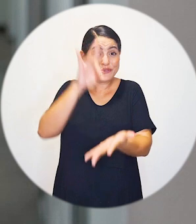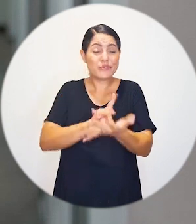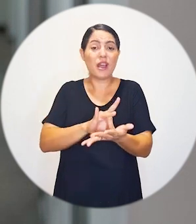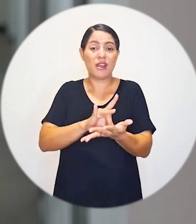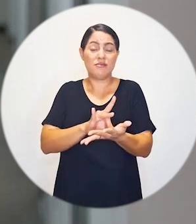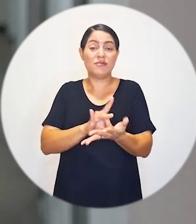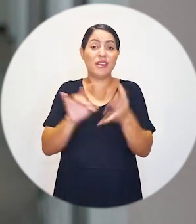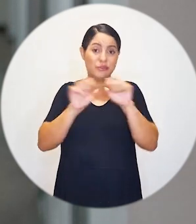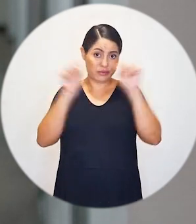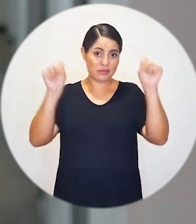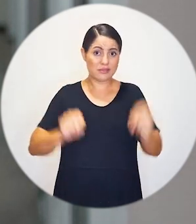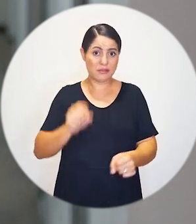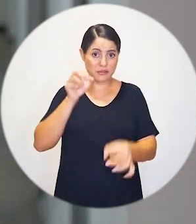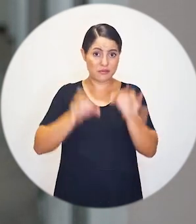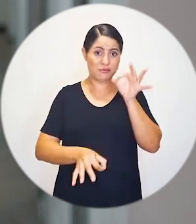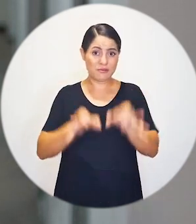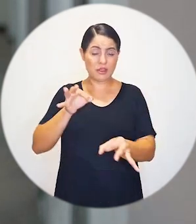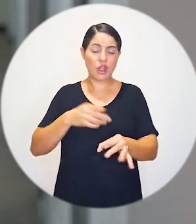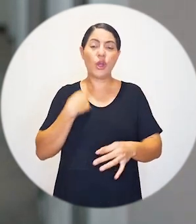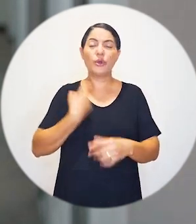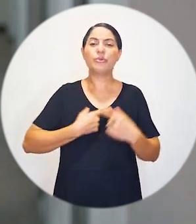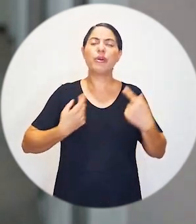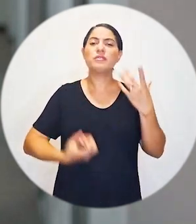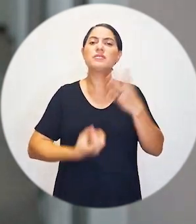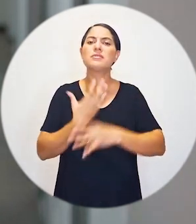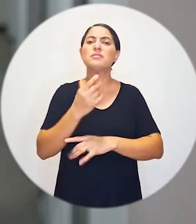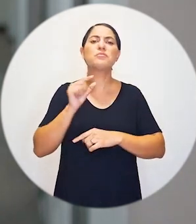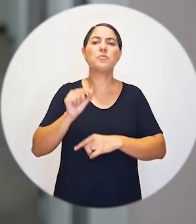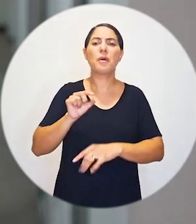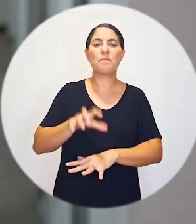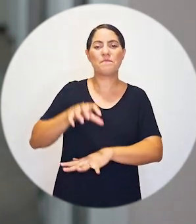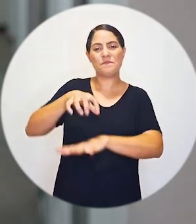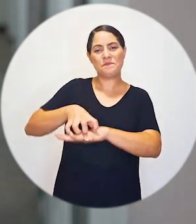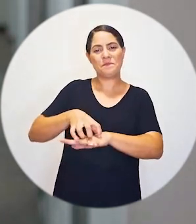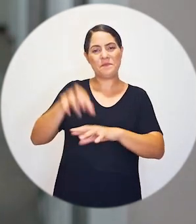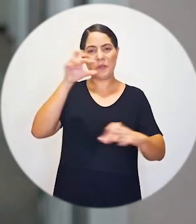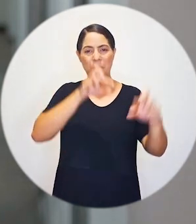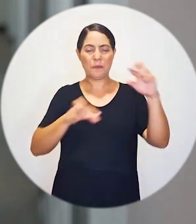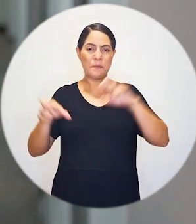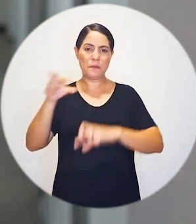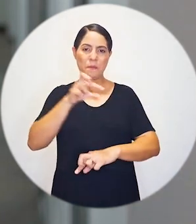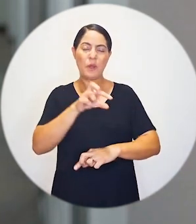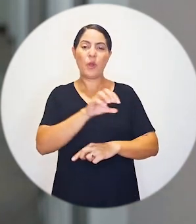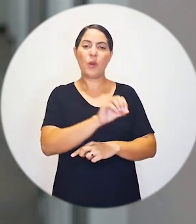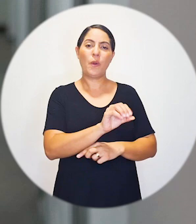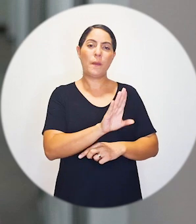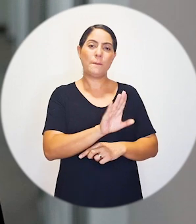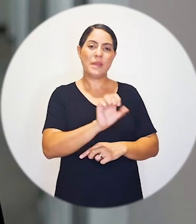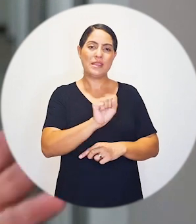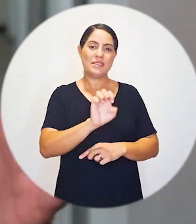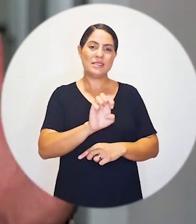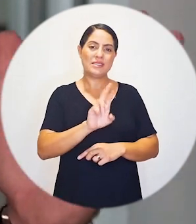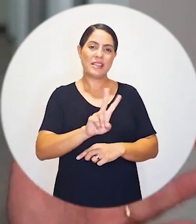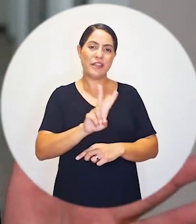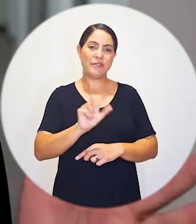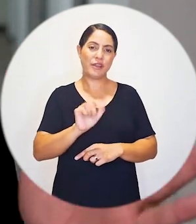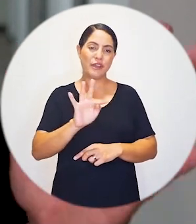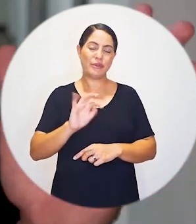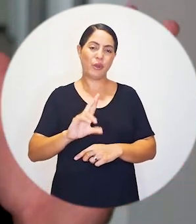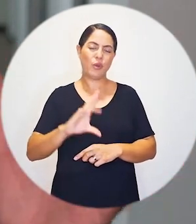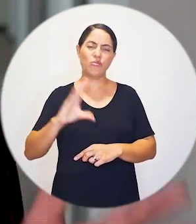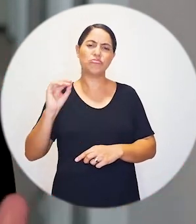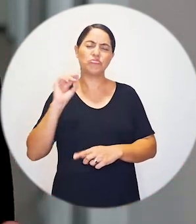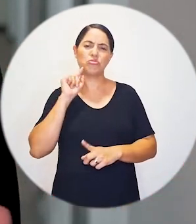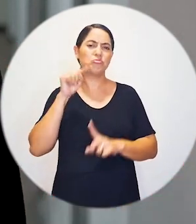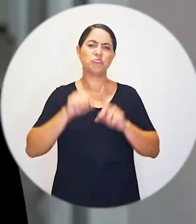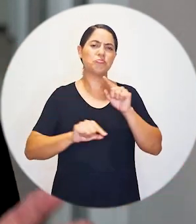afastar a advocacia do sistema de justiça, nós criamos um observatório que vai buscar justamente